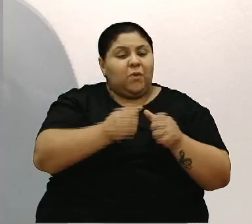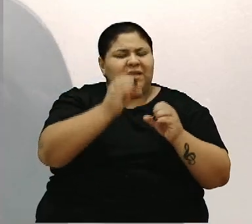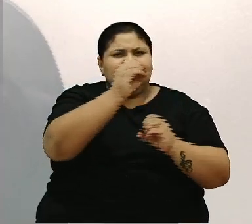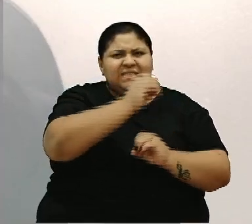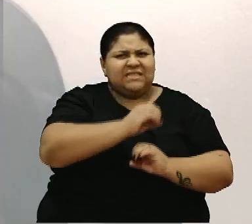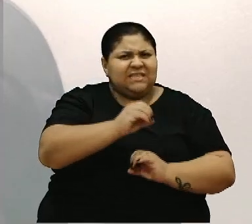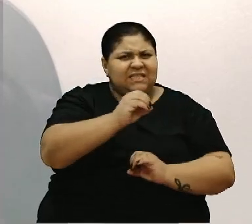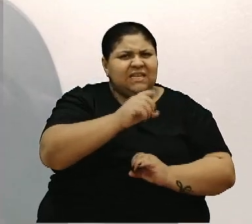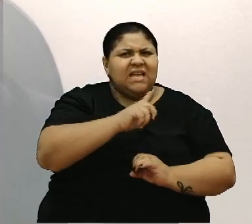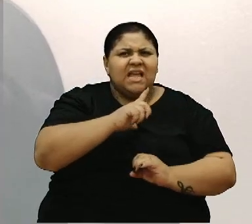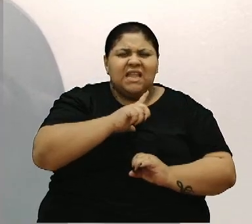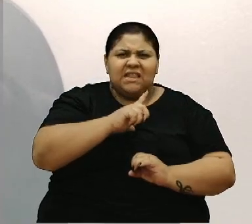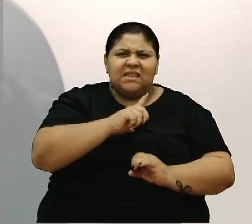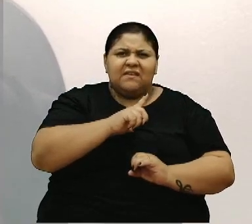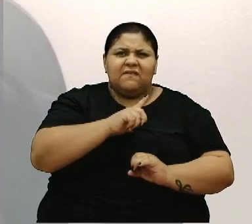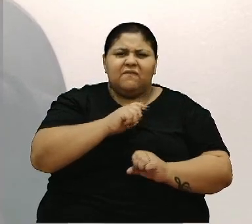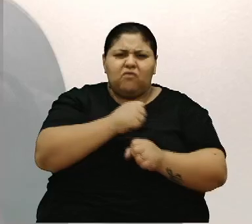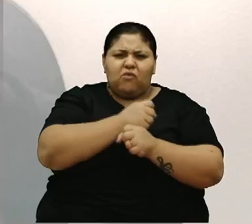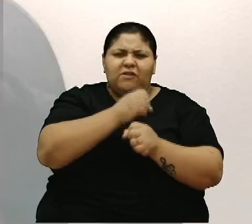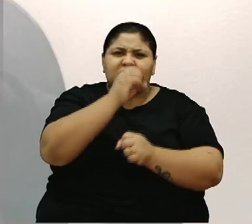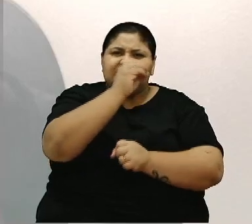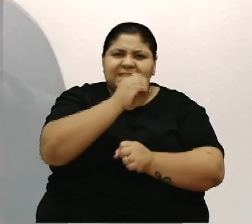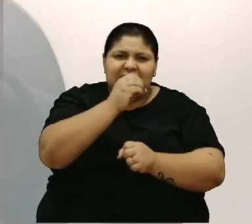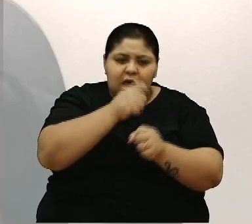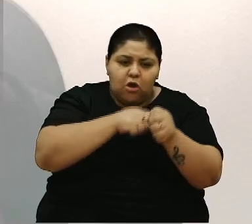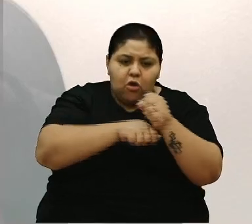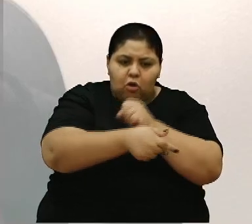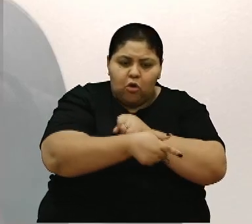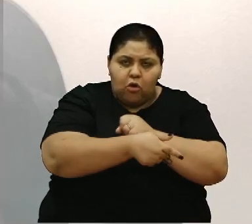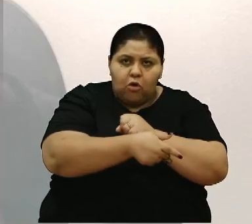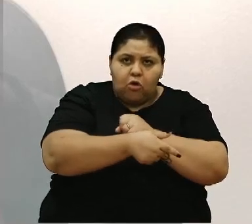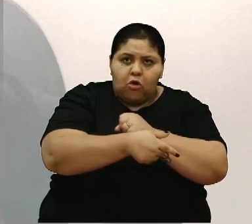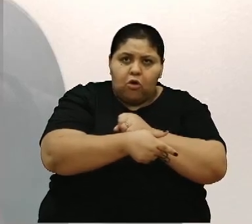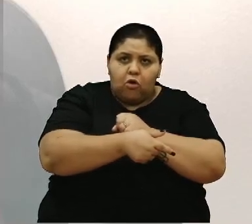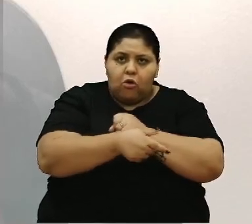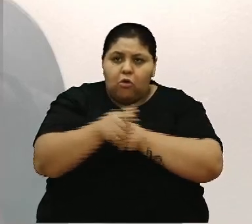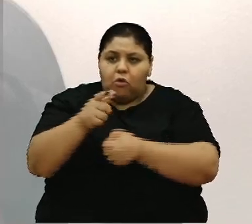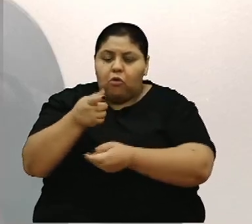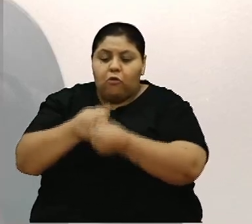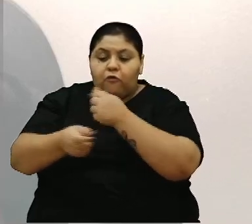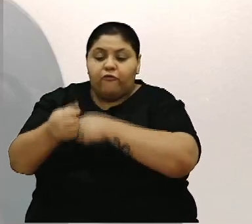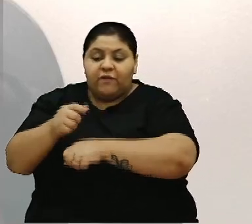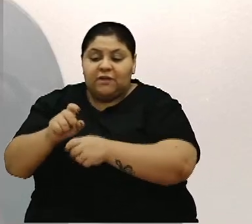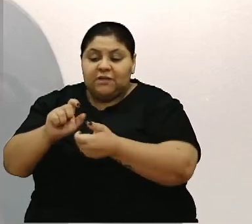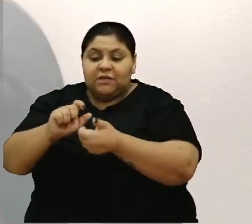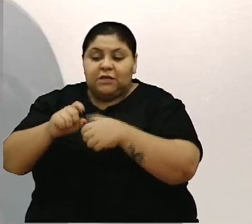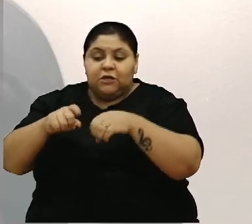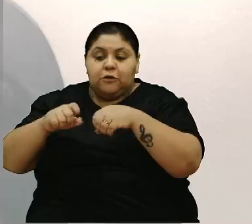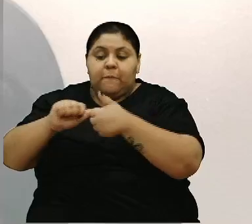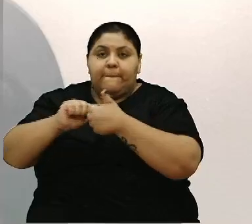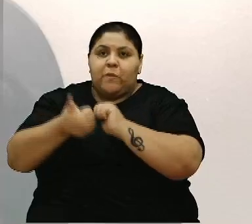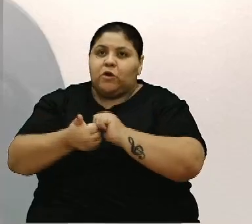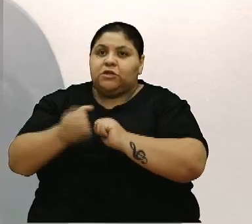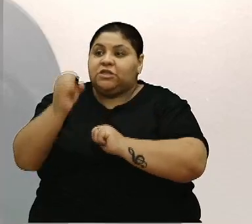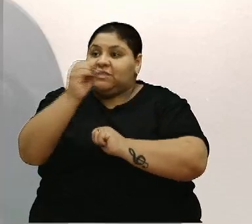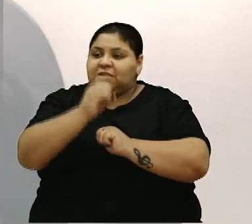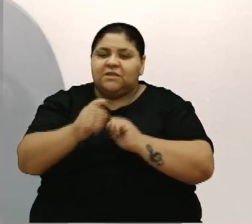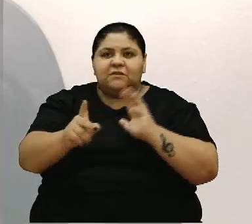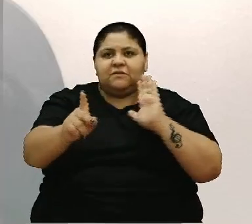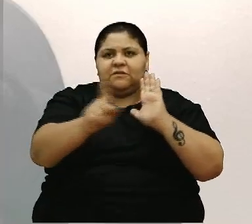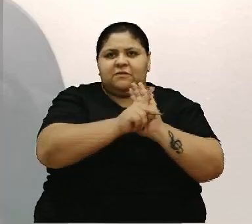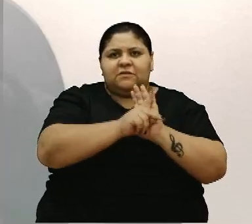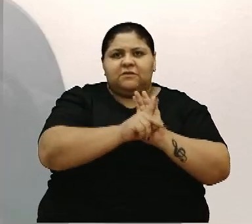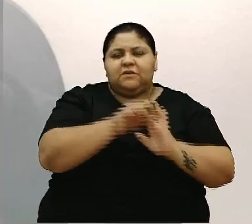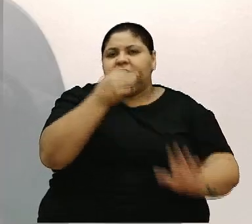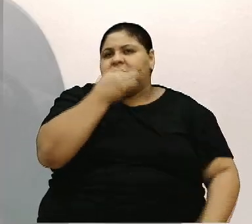engano teve um ano que foi 0 investimento, O Fiesporte praticamente zerou o número de projetos e que a gente não possa, Caxias